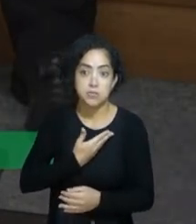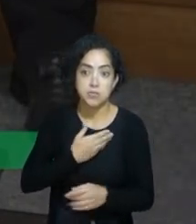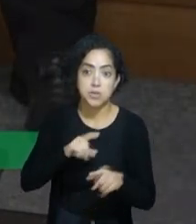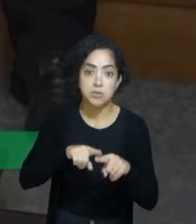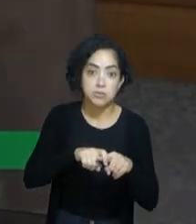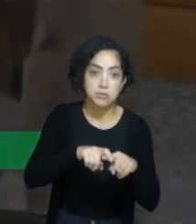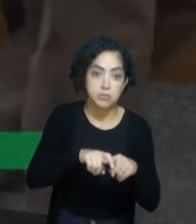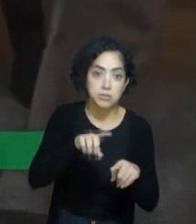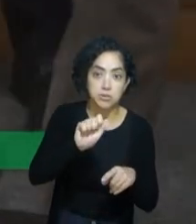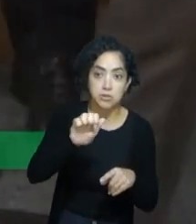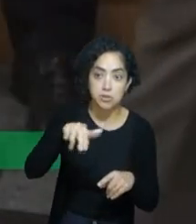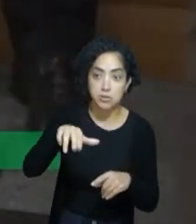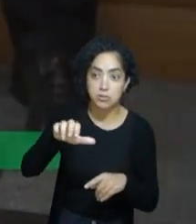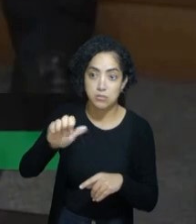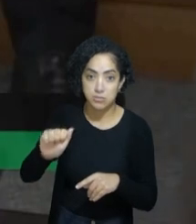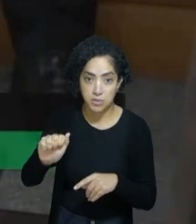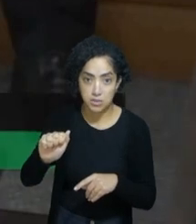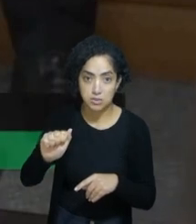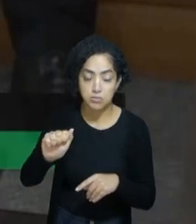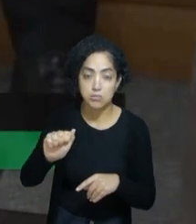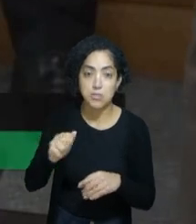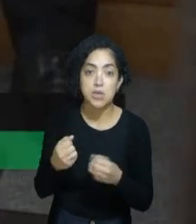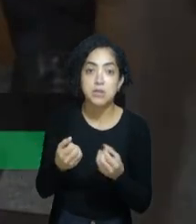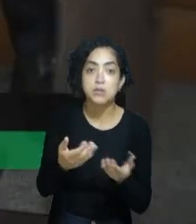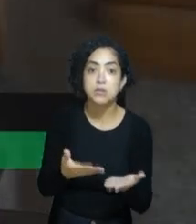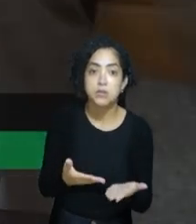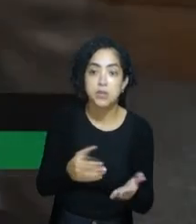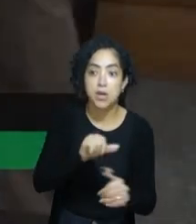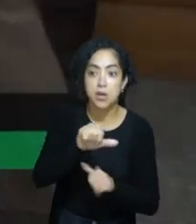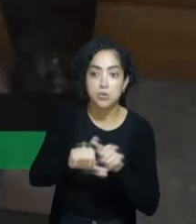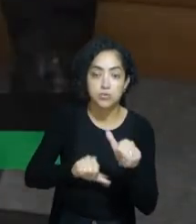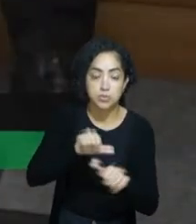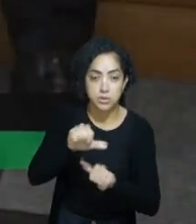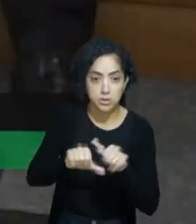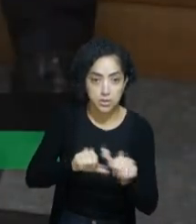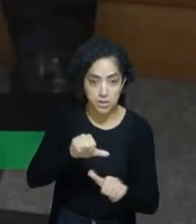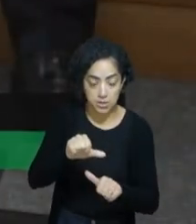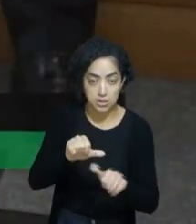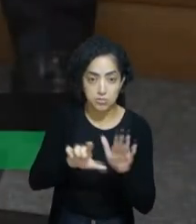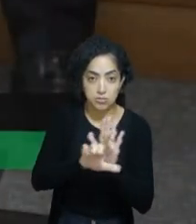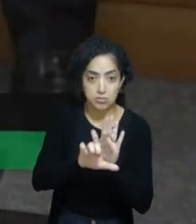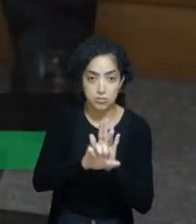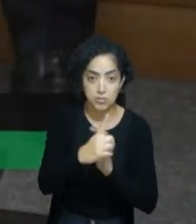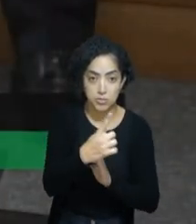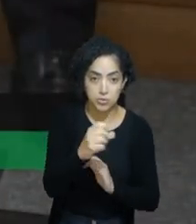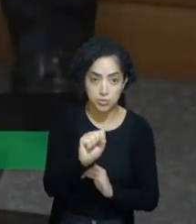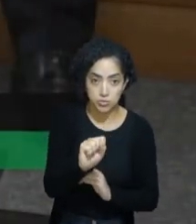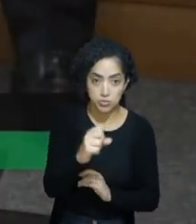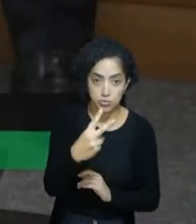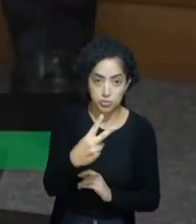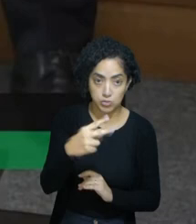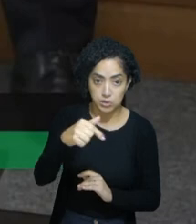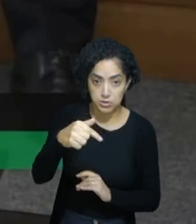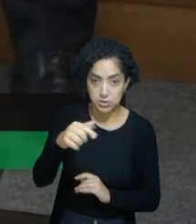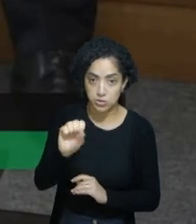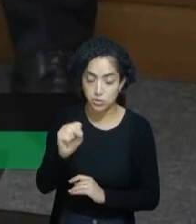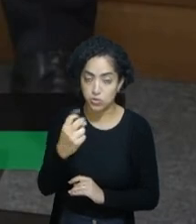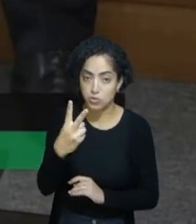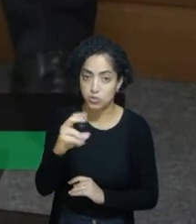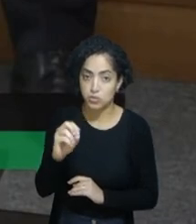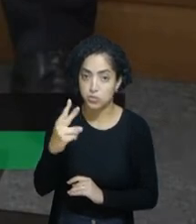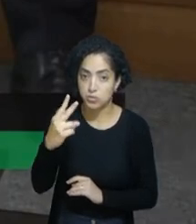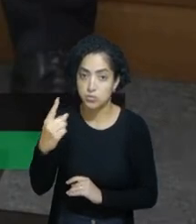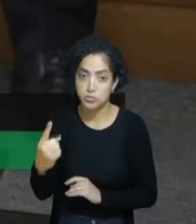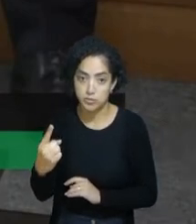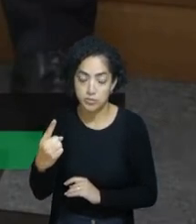ama concede em Tijucas e altera o anexo único da lei 18278 de2021